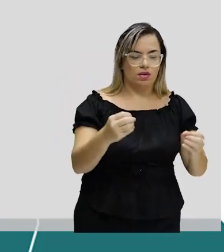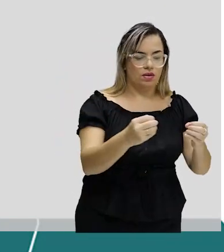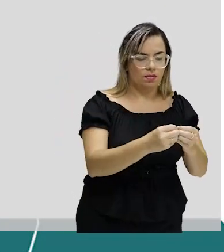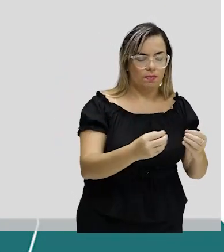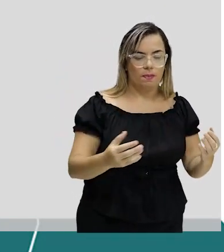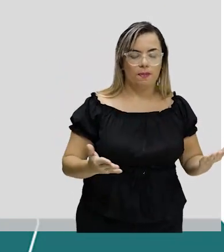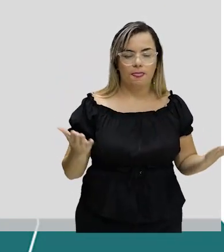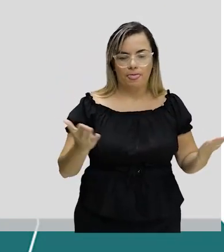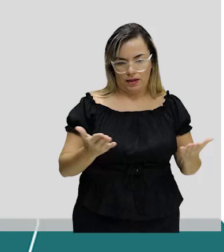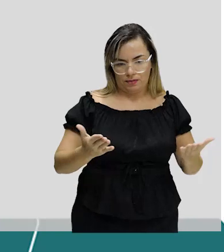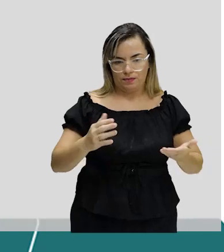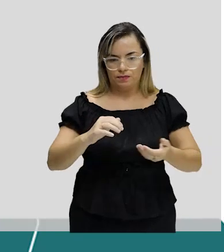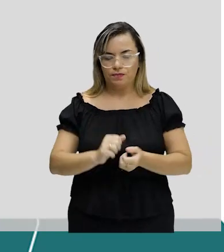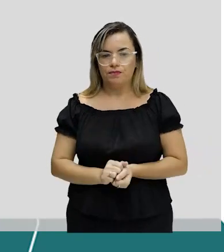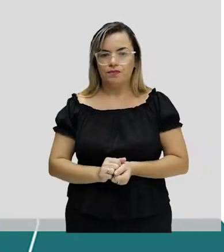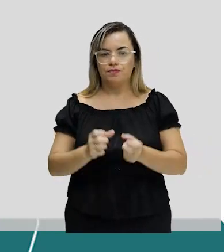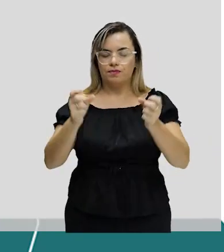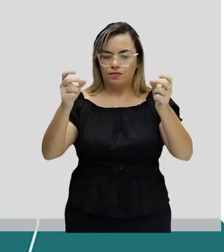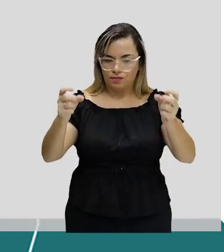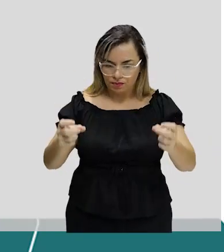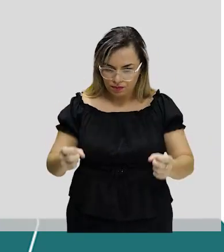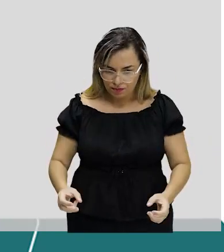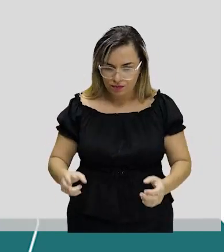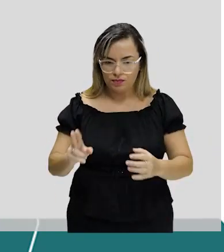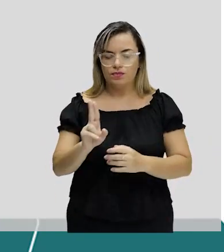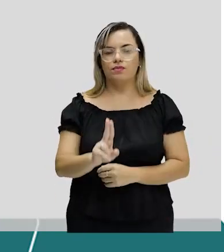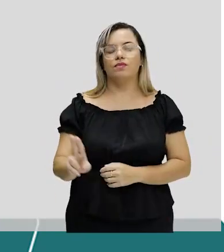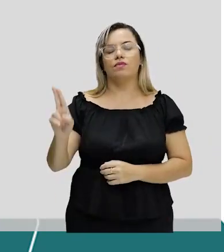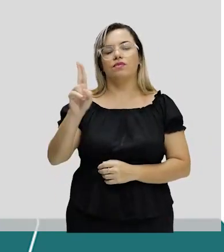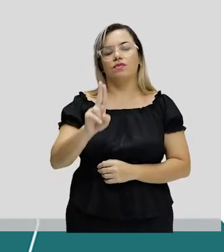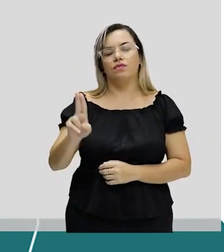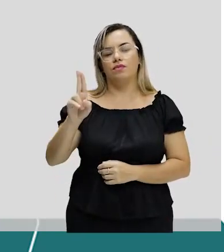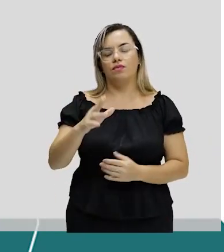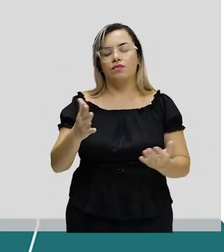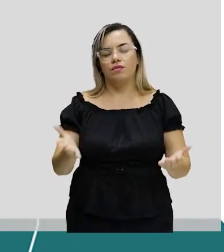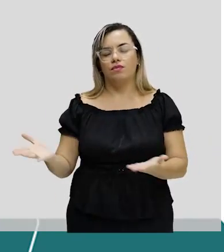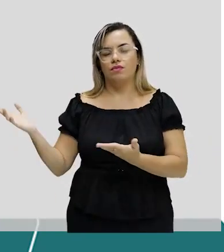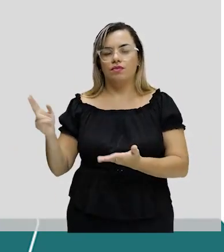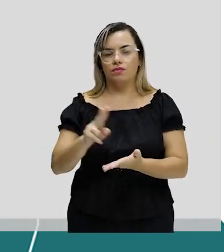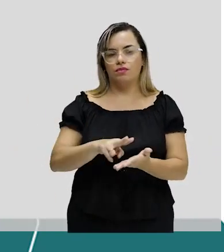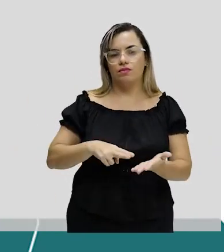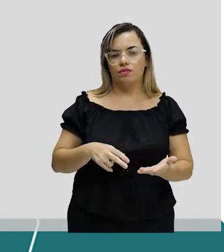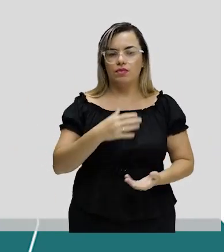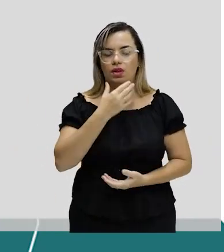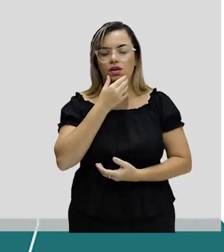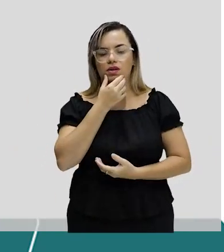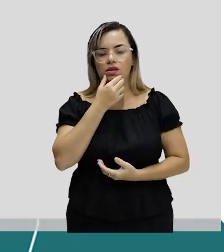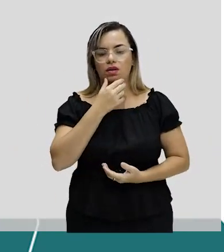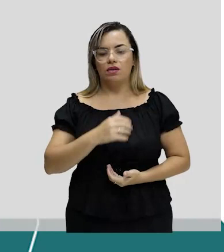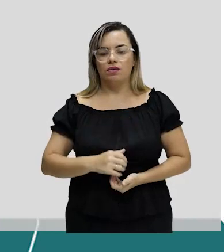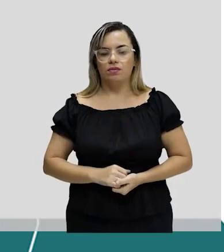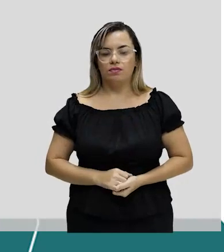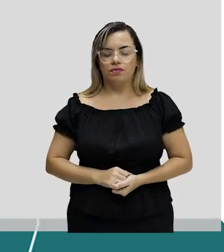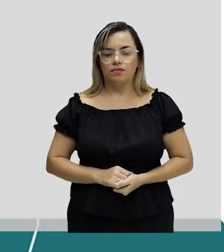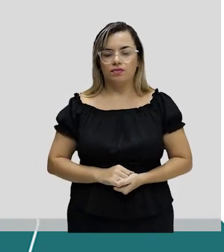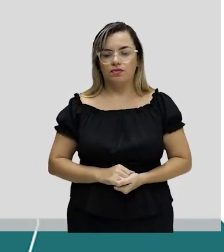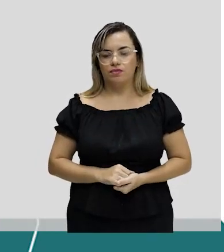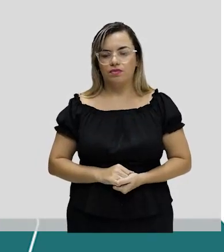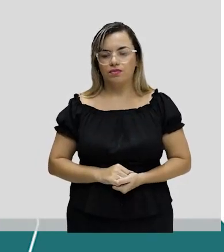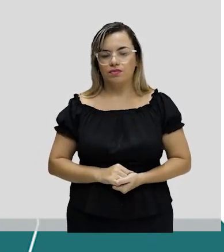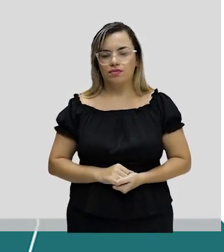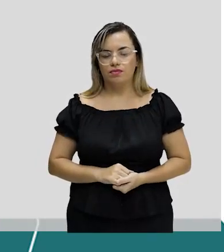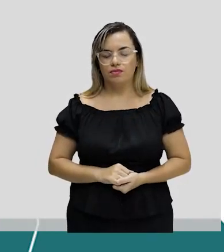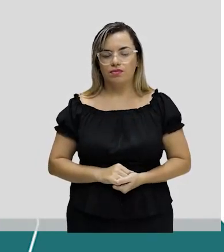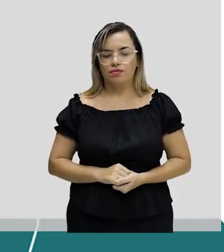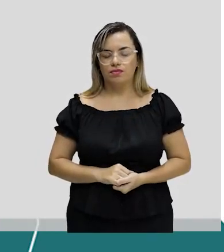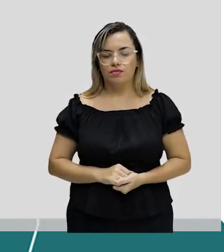mais detalhes, vamos lá. No caso dos usos, it is used to express a past action that happened before another action.